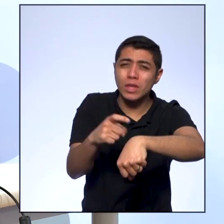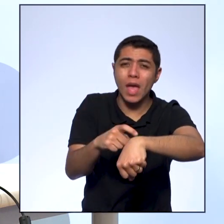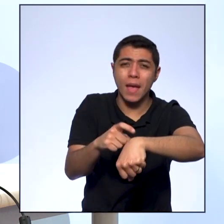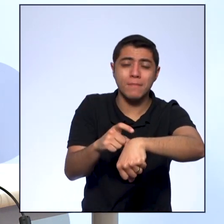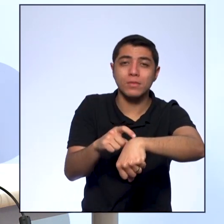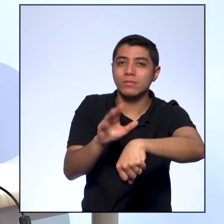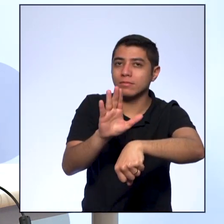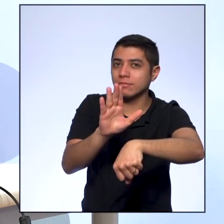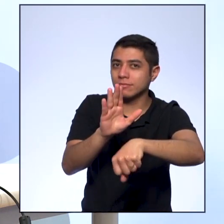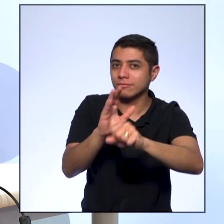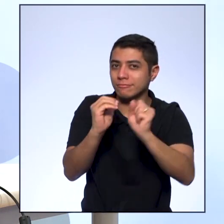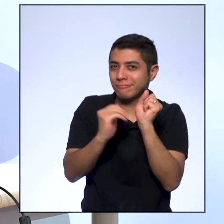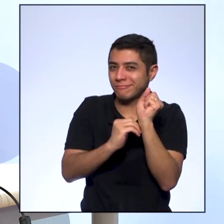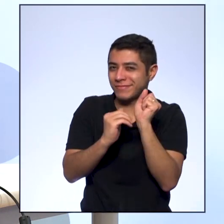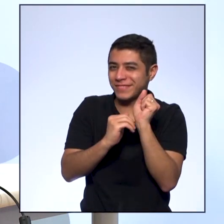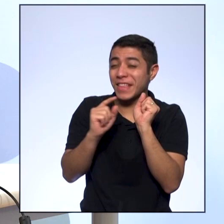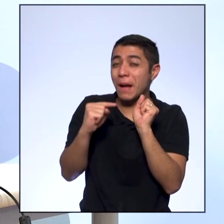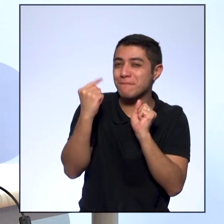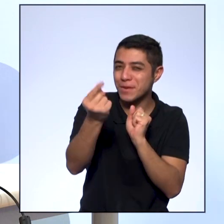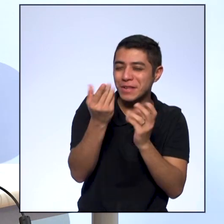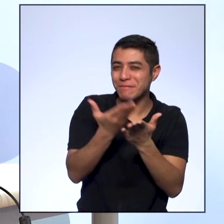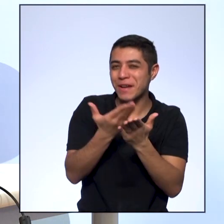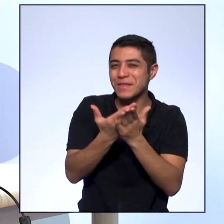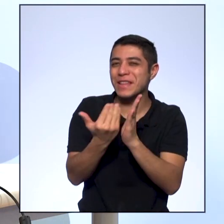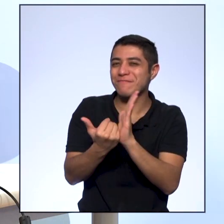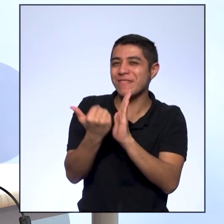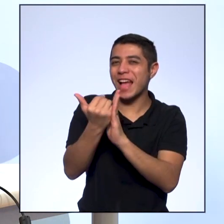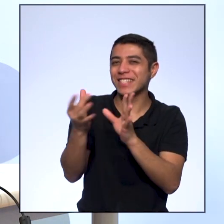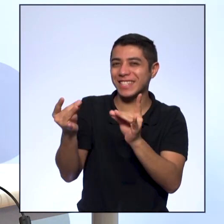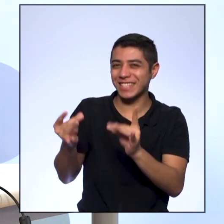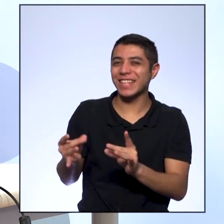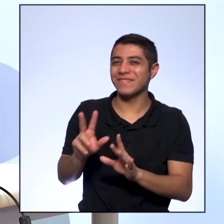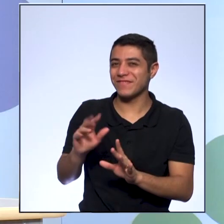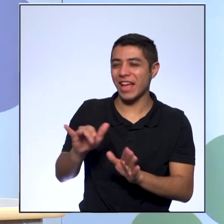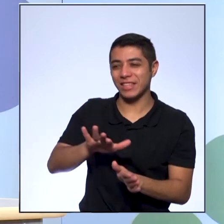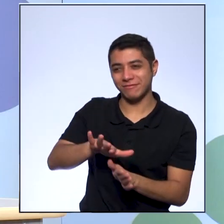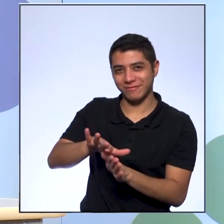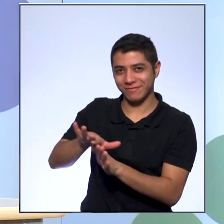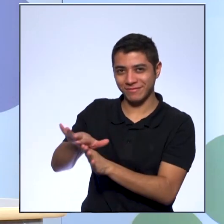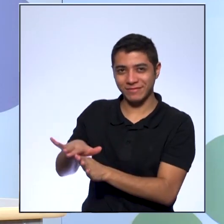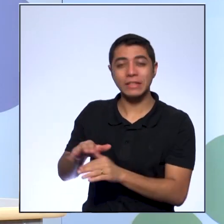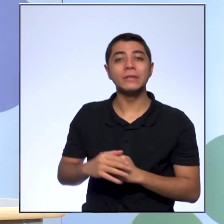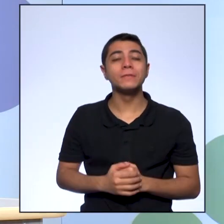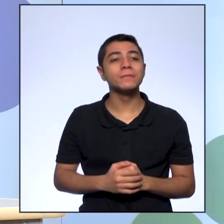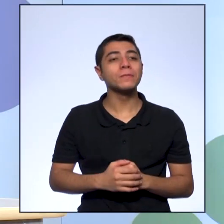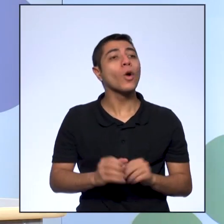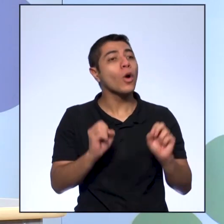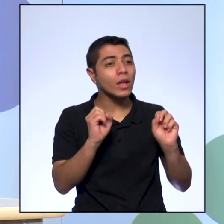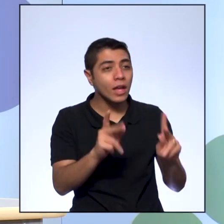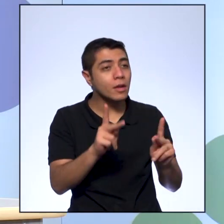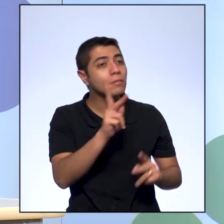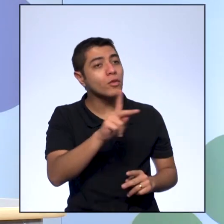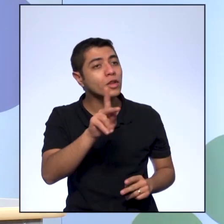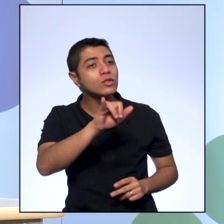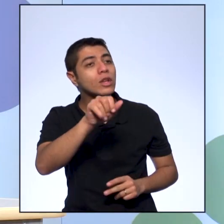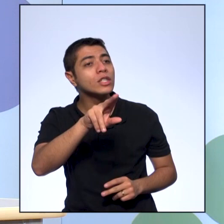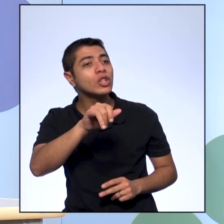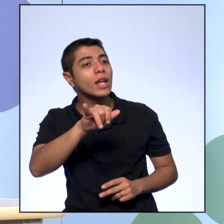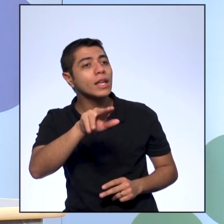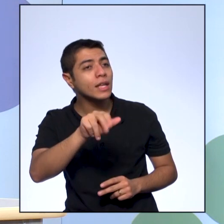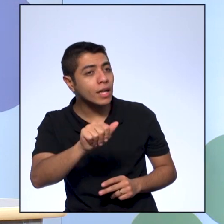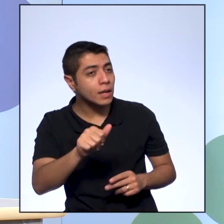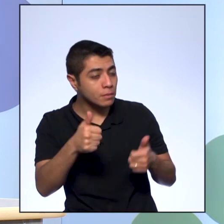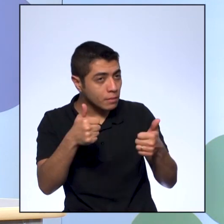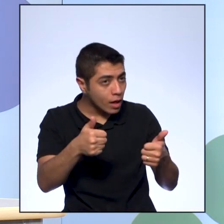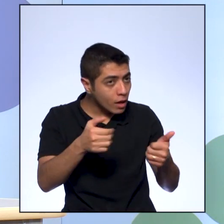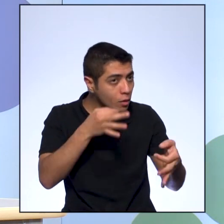mais para frente. Tudo bem até aqui? Professora Janaína, algum comentário? Não, até agora nenhum comentário. Está muito boa essa aula, professora.